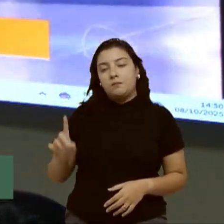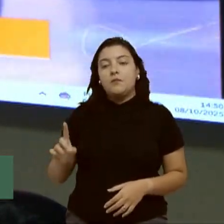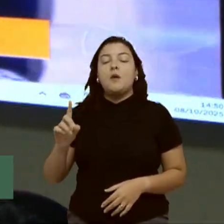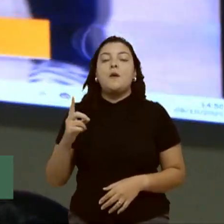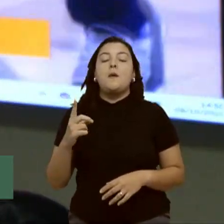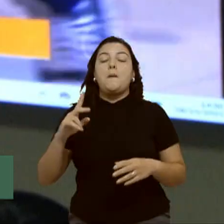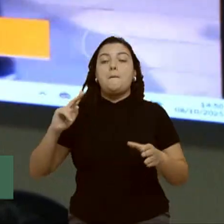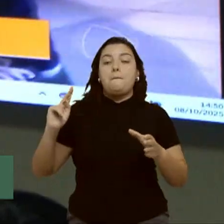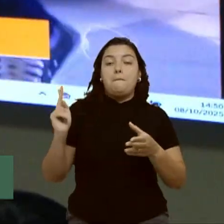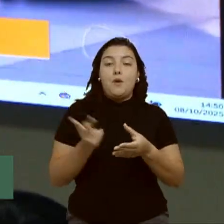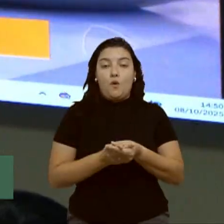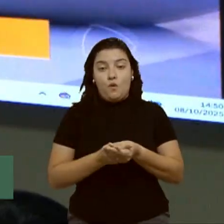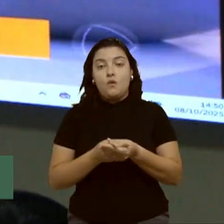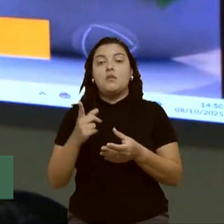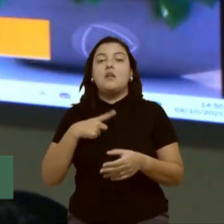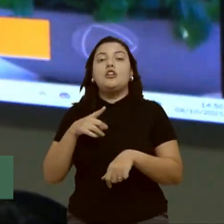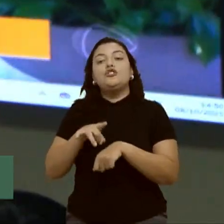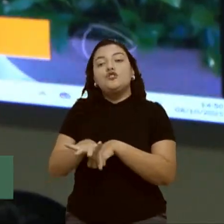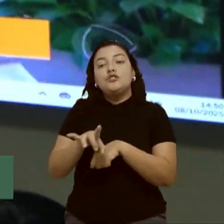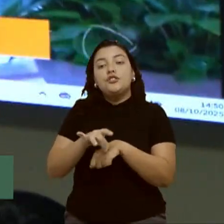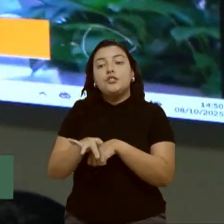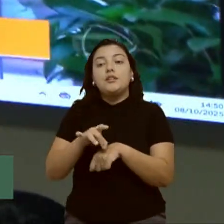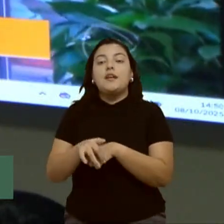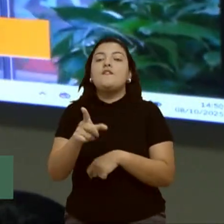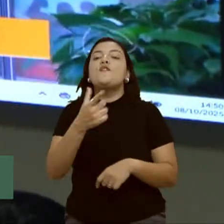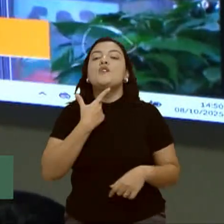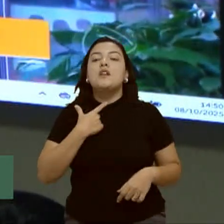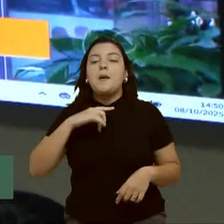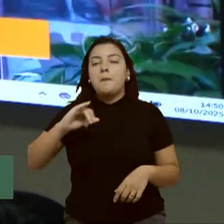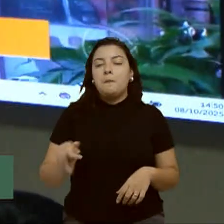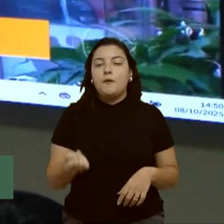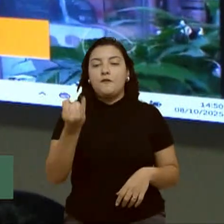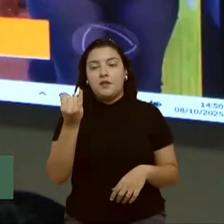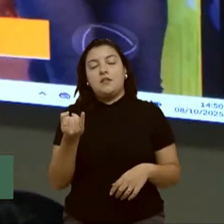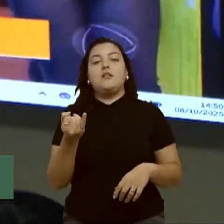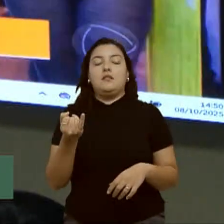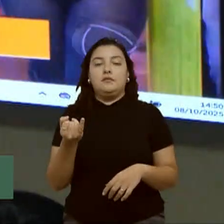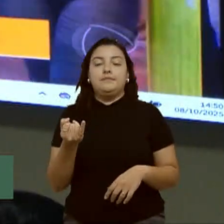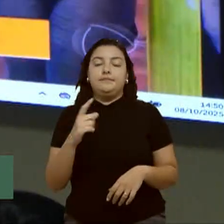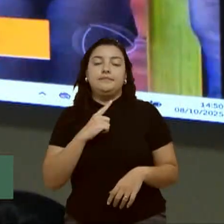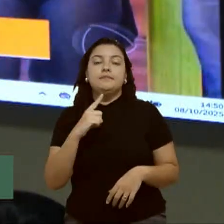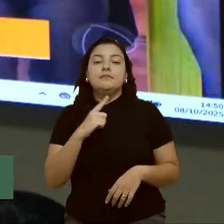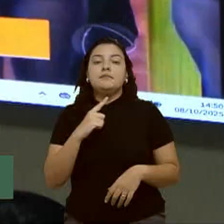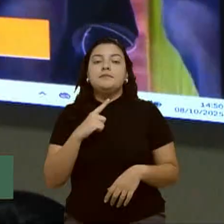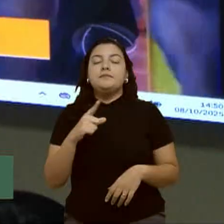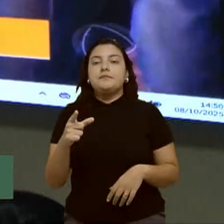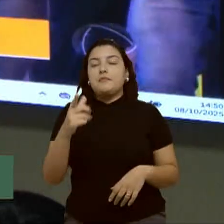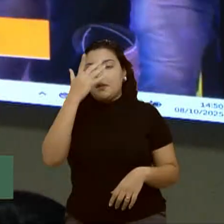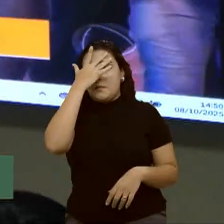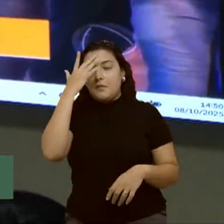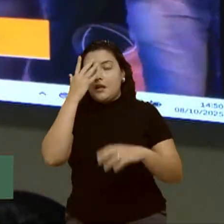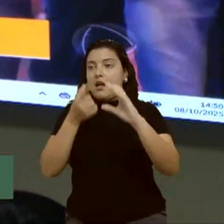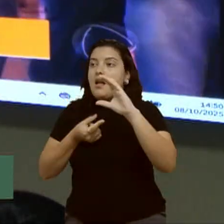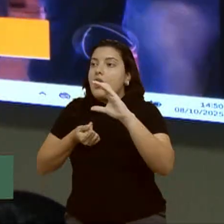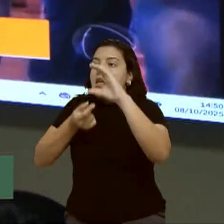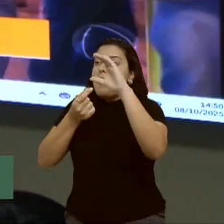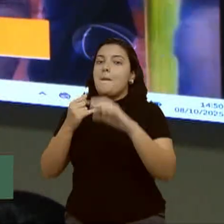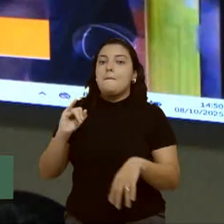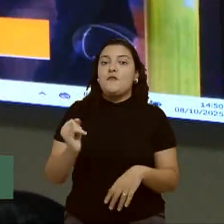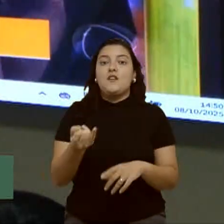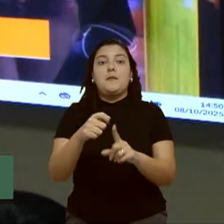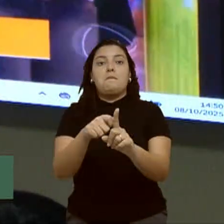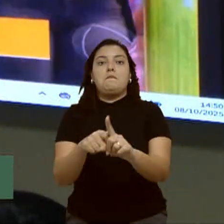Procon, também dá dicas para quem deseja aproveitar as ofertas. O consumidor ali, ele fica ávido por aproveitar esse período de